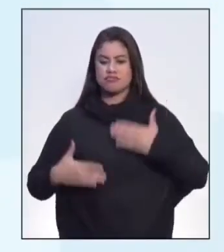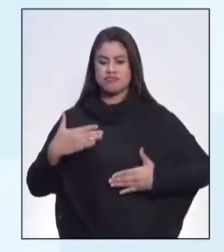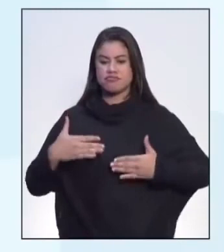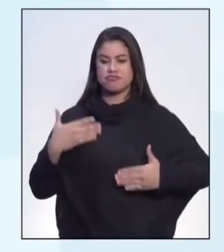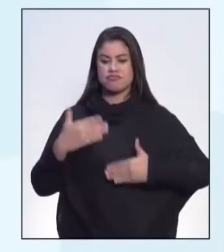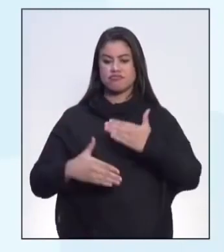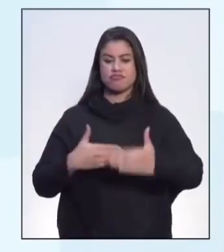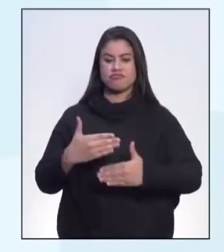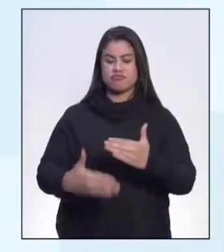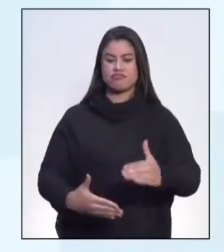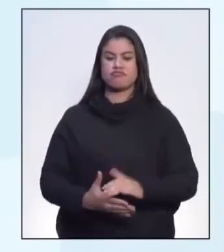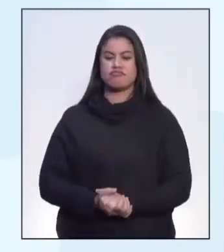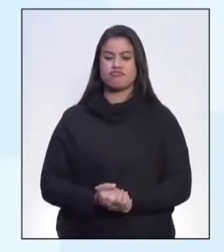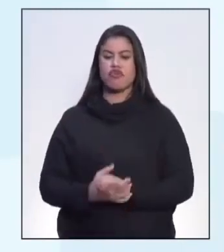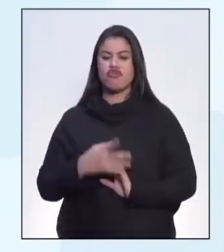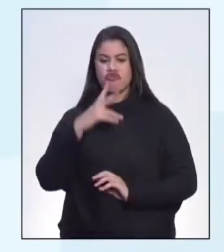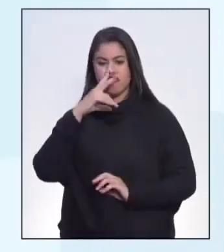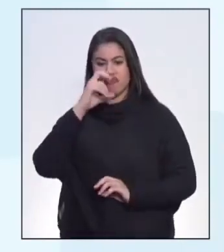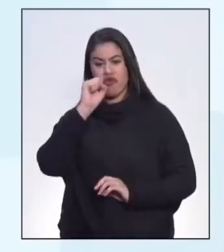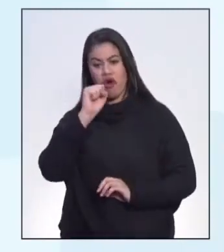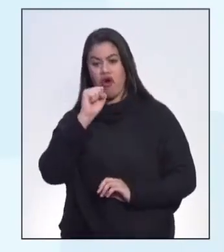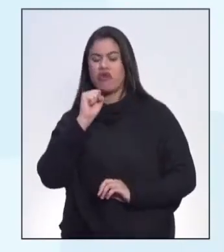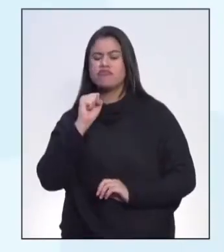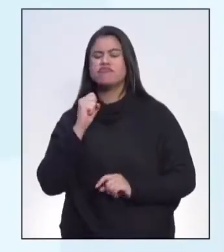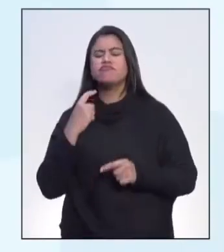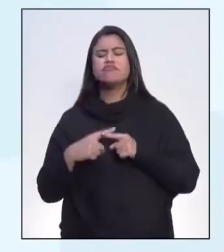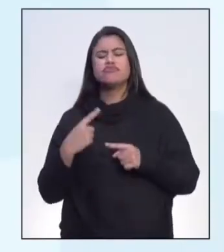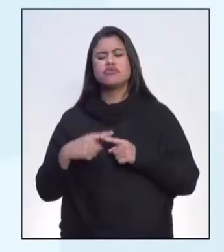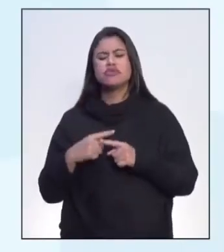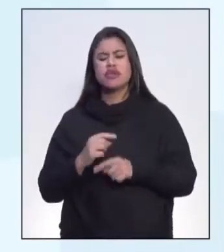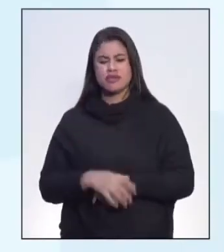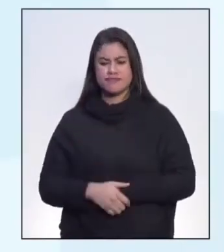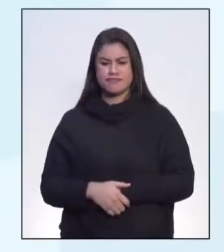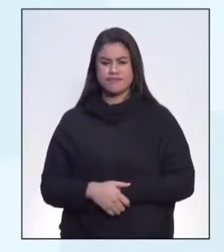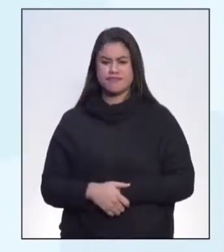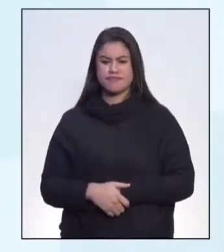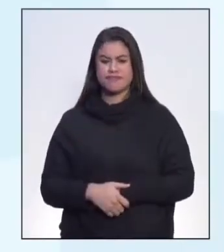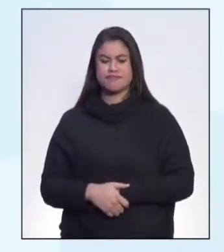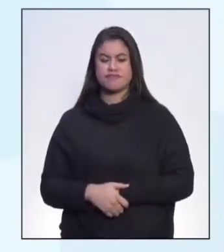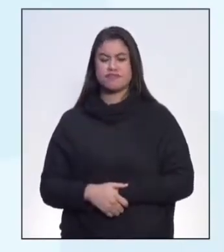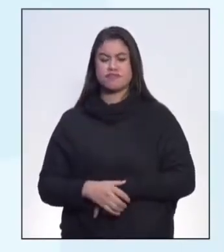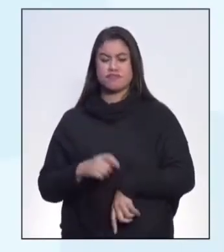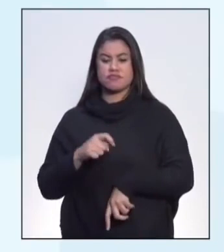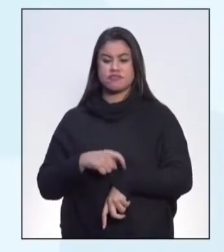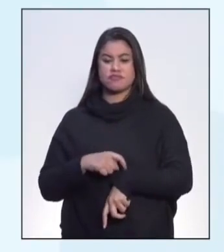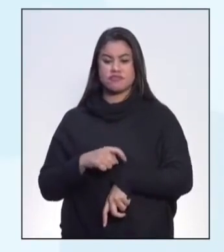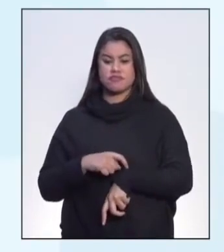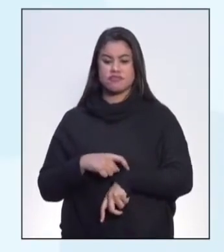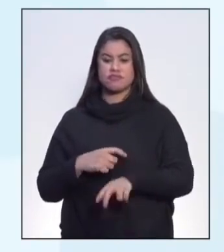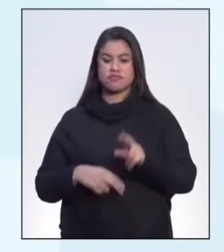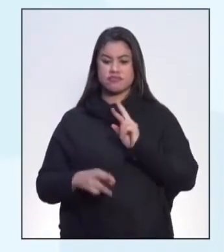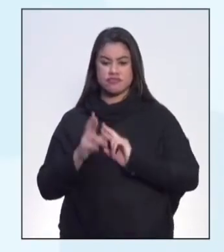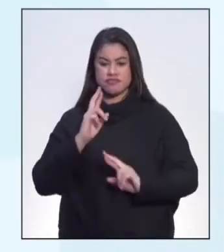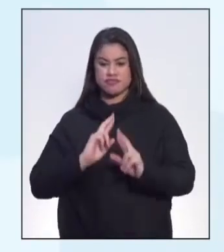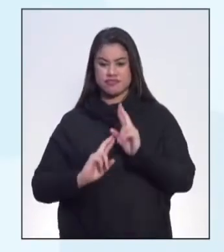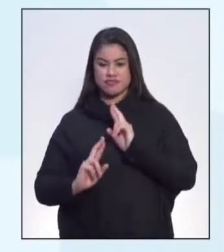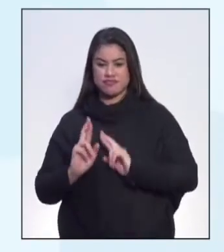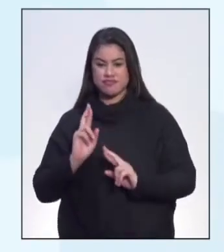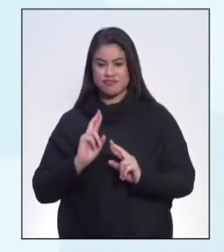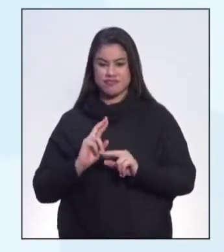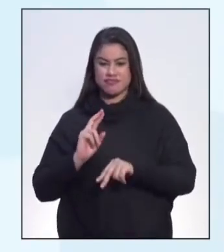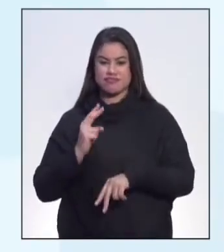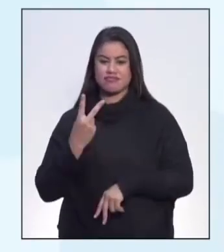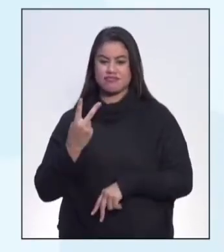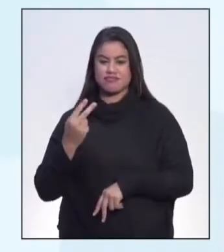para mais grave. Não sempre, tá, gente? Mas normalmente, tá bom? E aí, eu quero que vocês respondam, então, aí, em